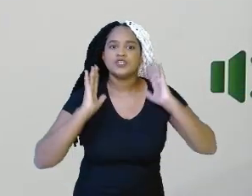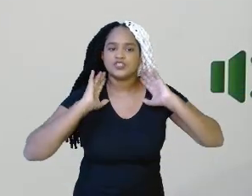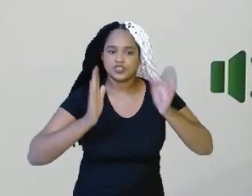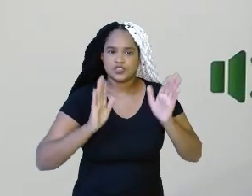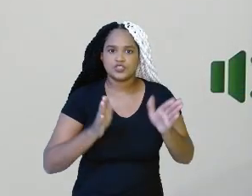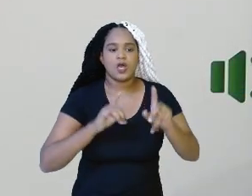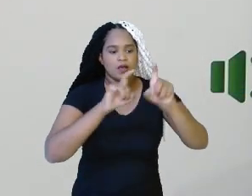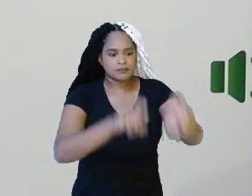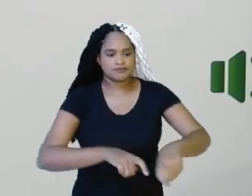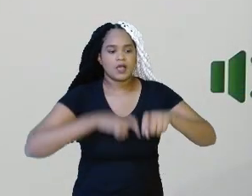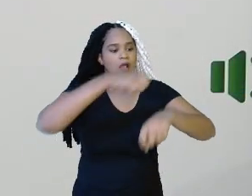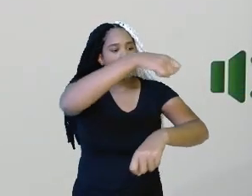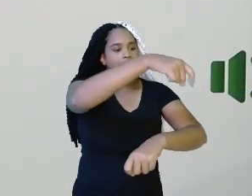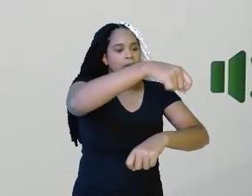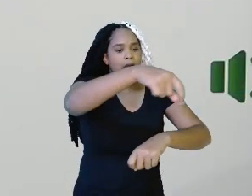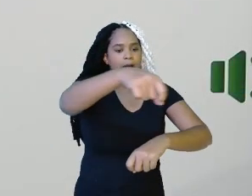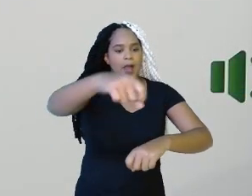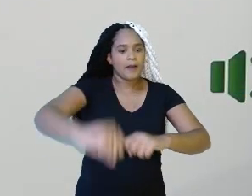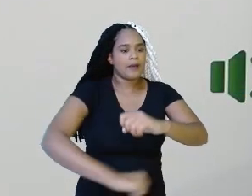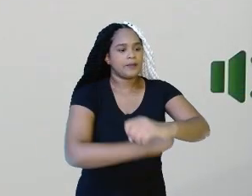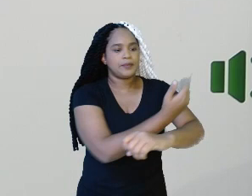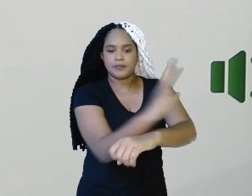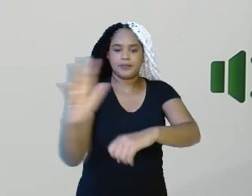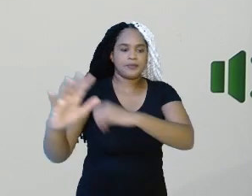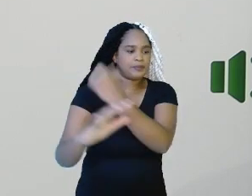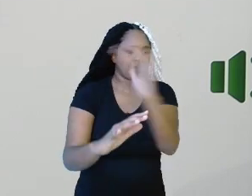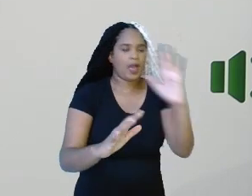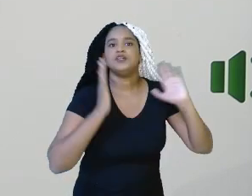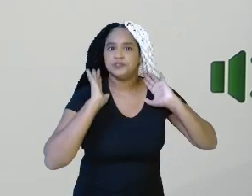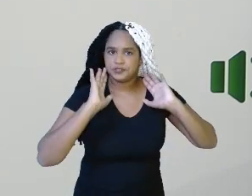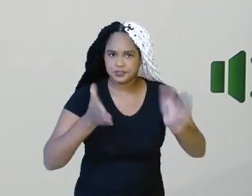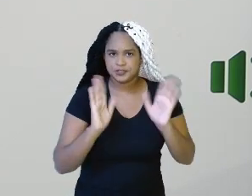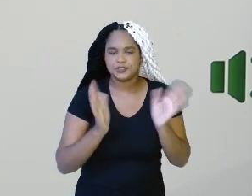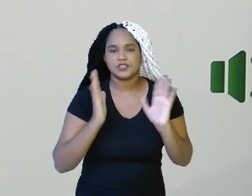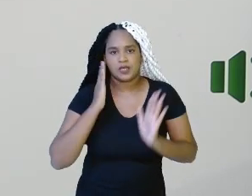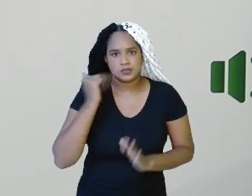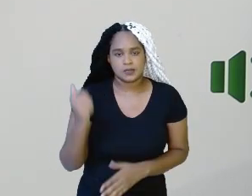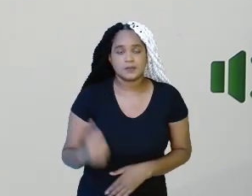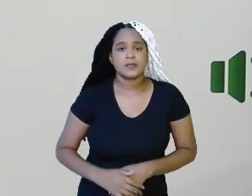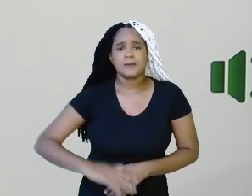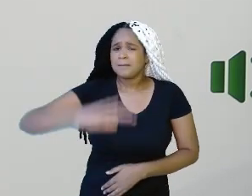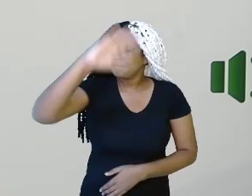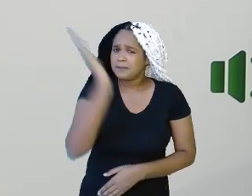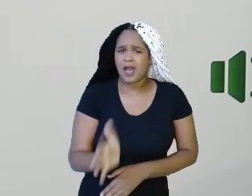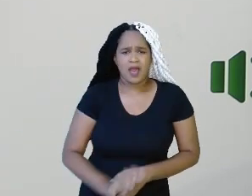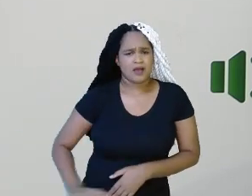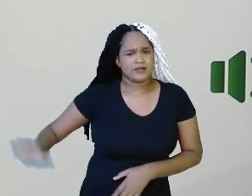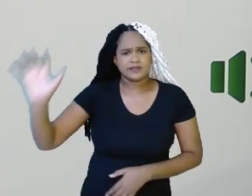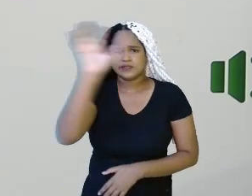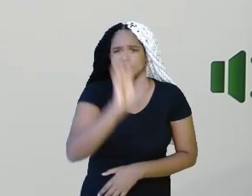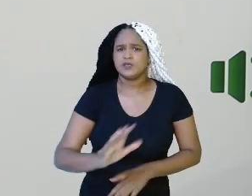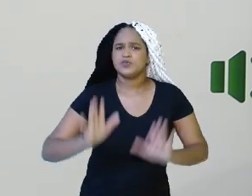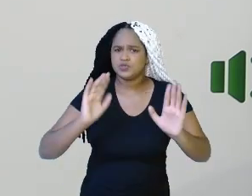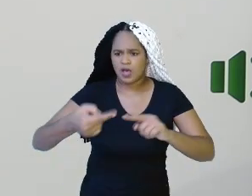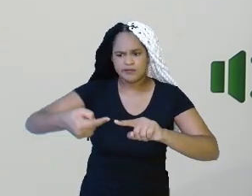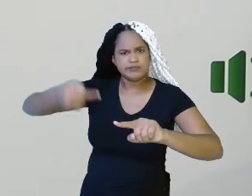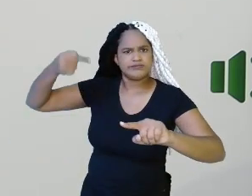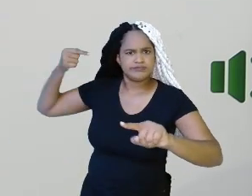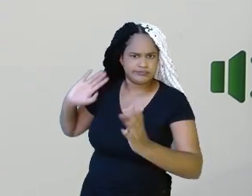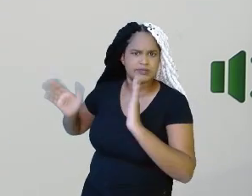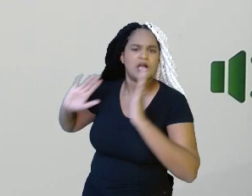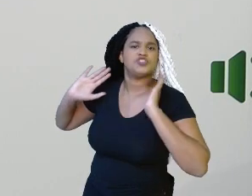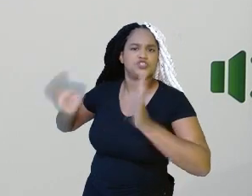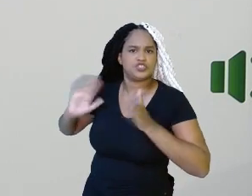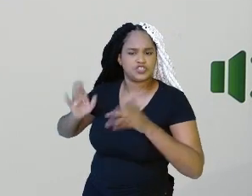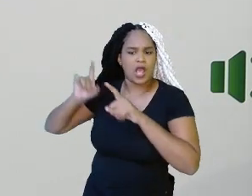já cultivavam aqui no nosso estado. E no Brasil em geral também, já desde aquela época, né? Já era